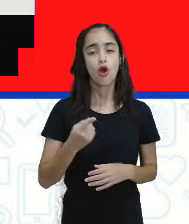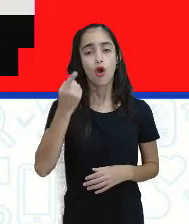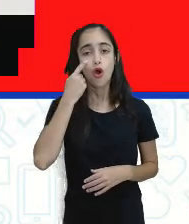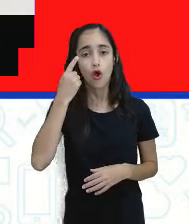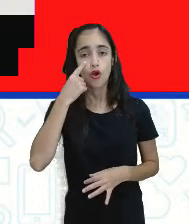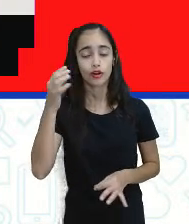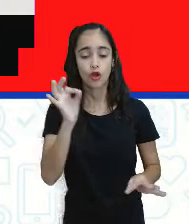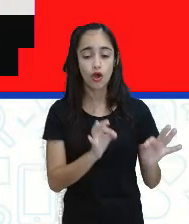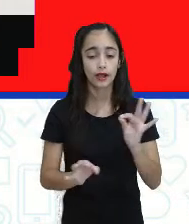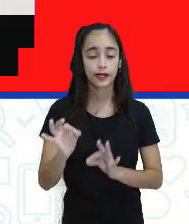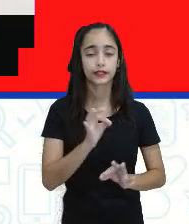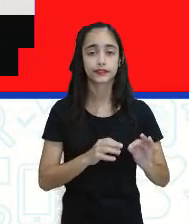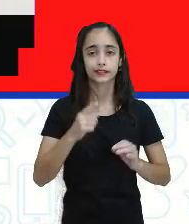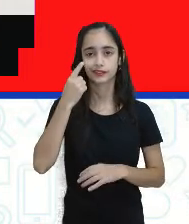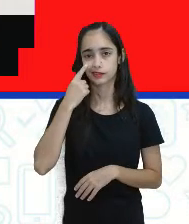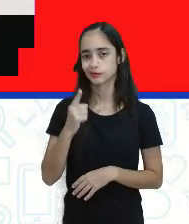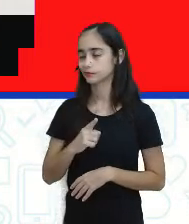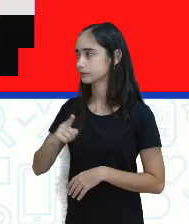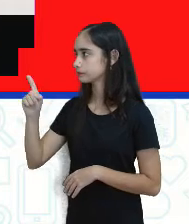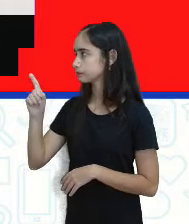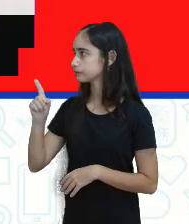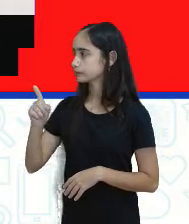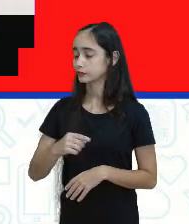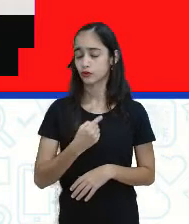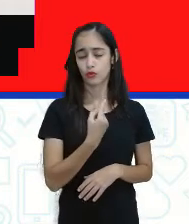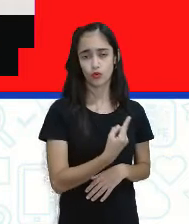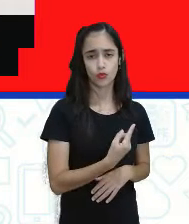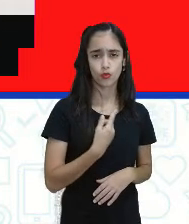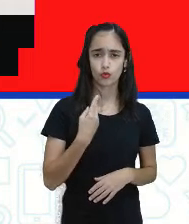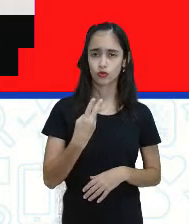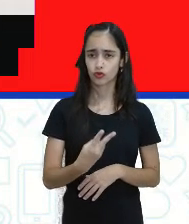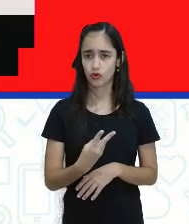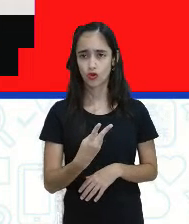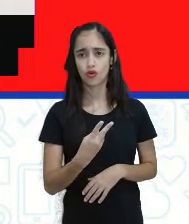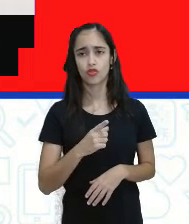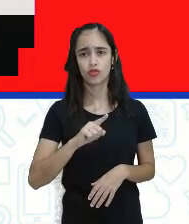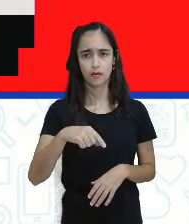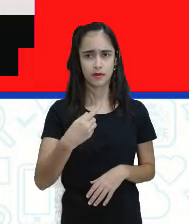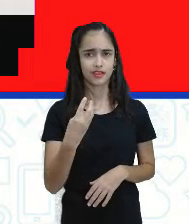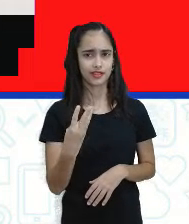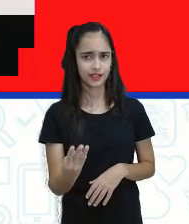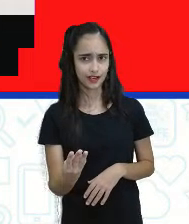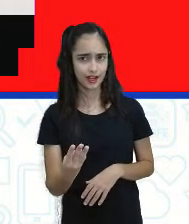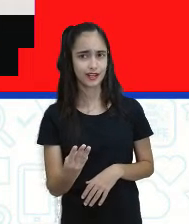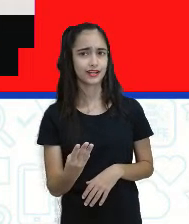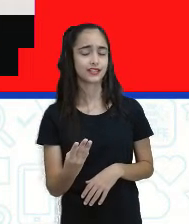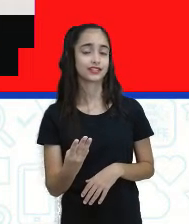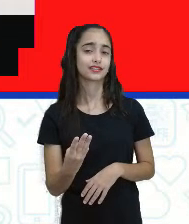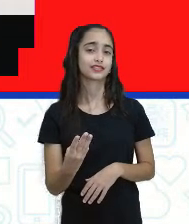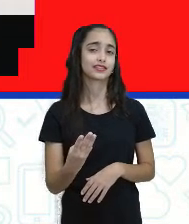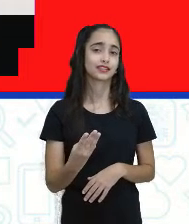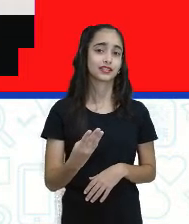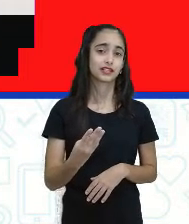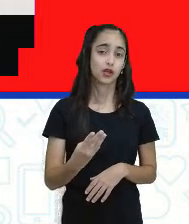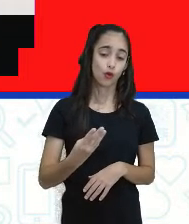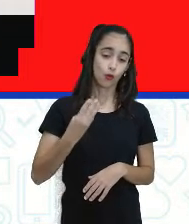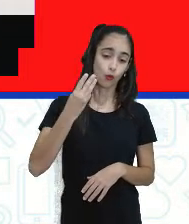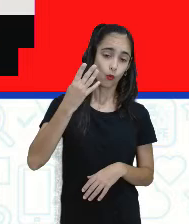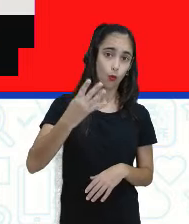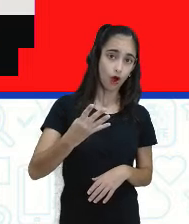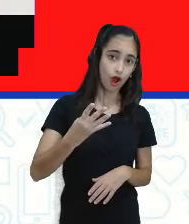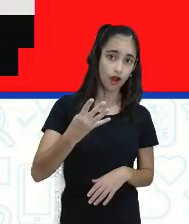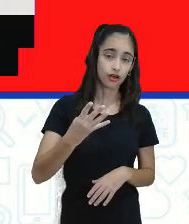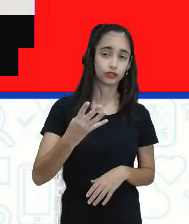número 2, do lado, no meio, né, em cima, número 3, no canto esquerdo, em cima, o número